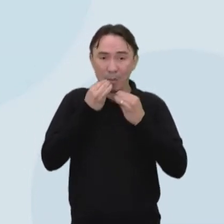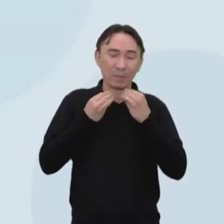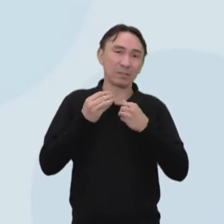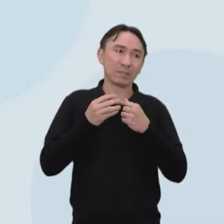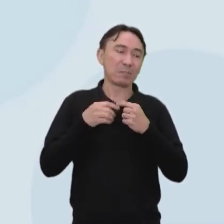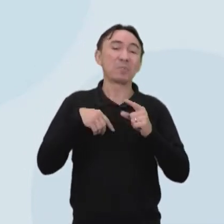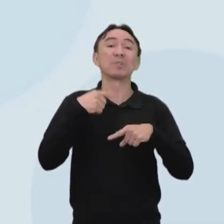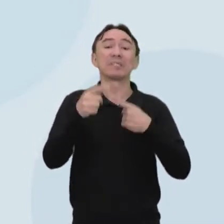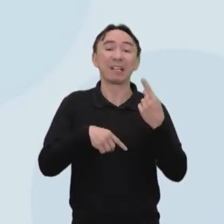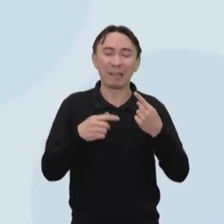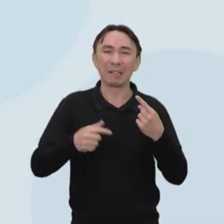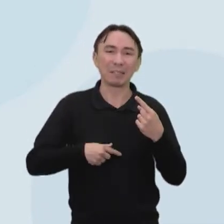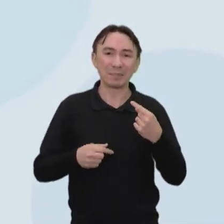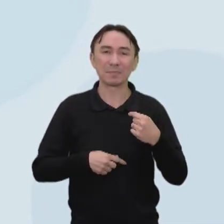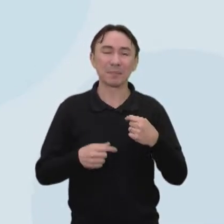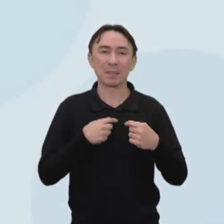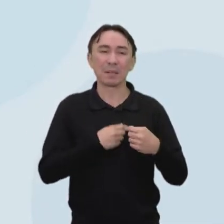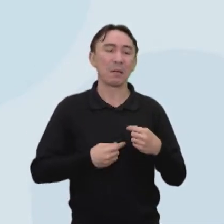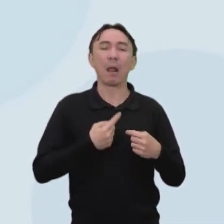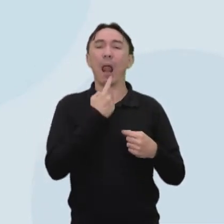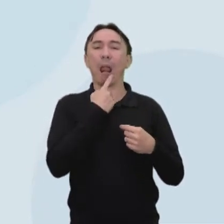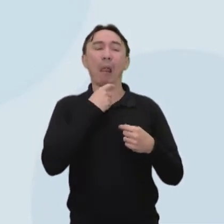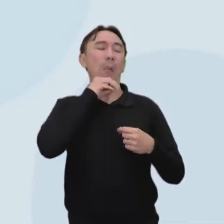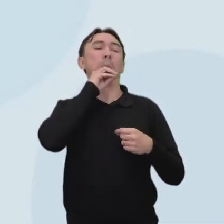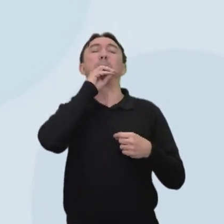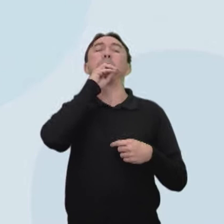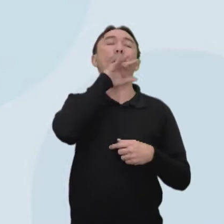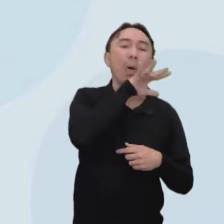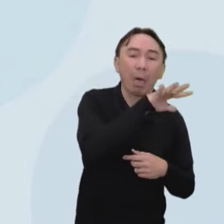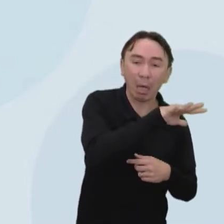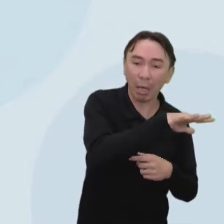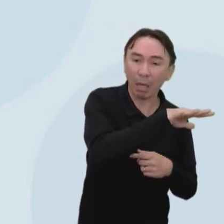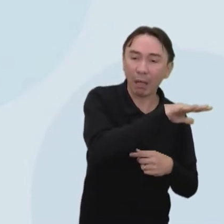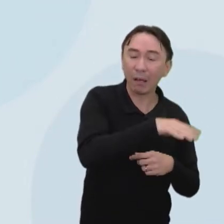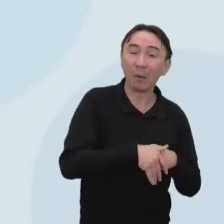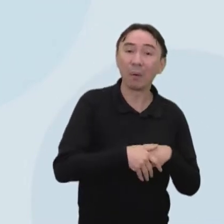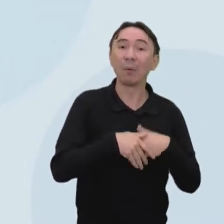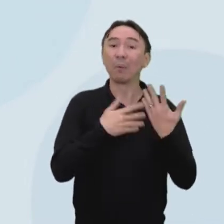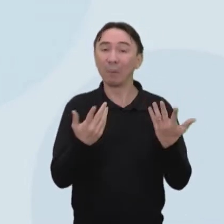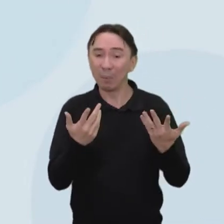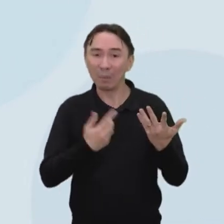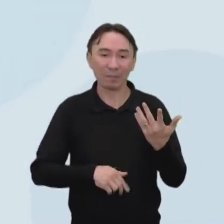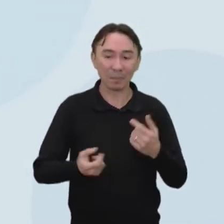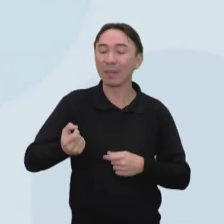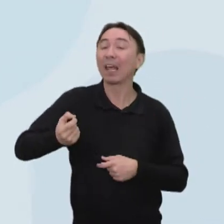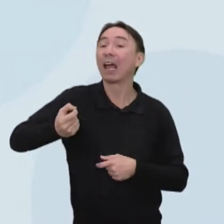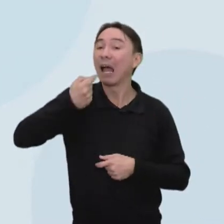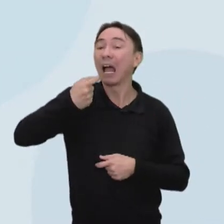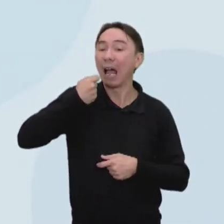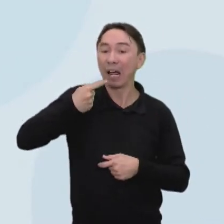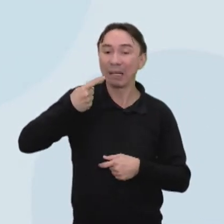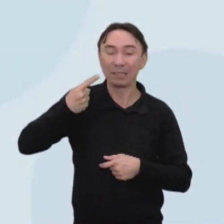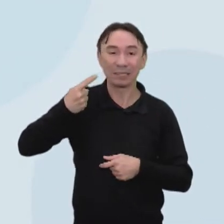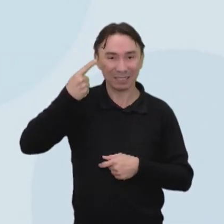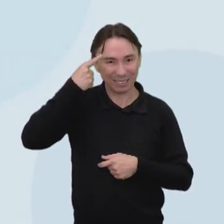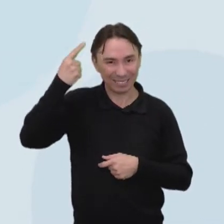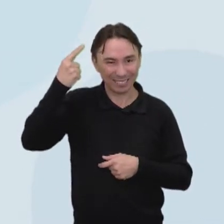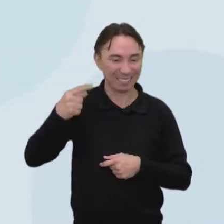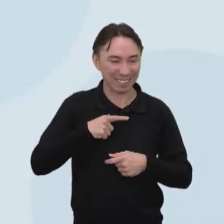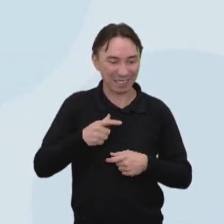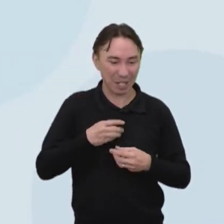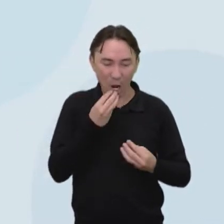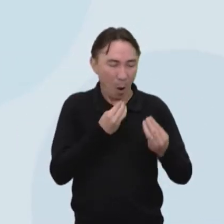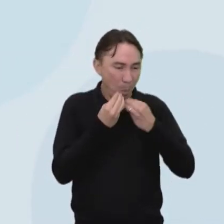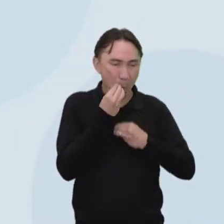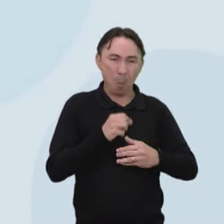vômito ou ela toma medicamentos para que acabe eliminando esse alimento que foi consumido em